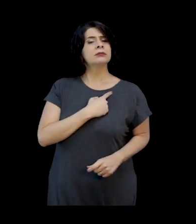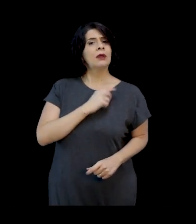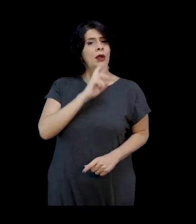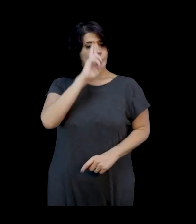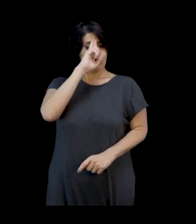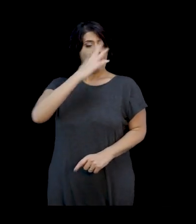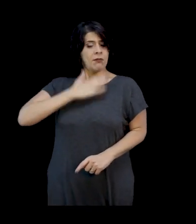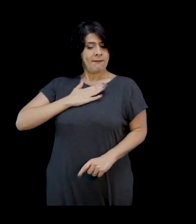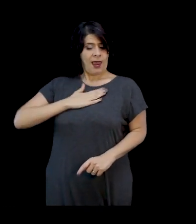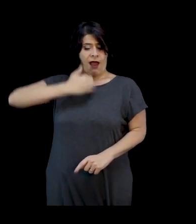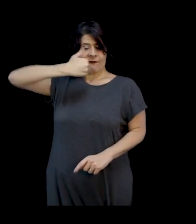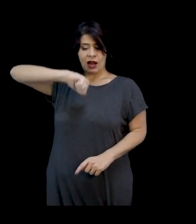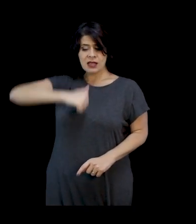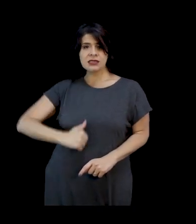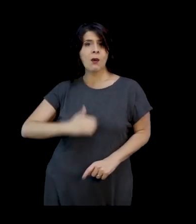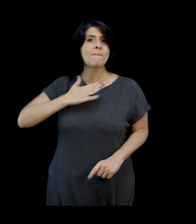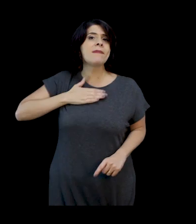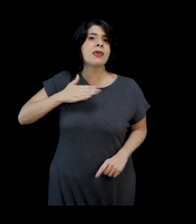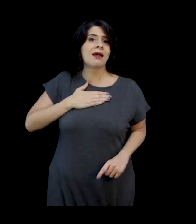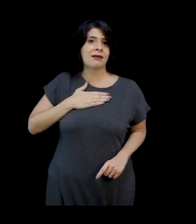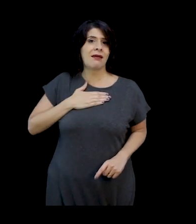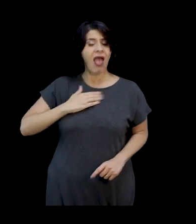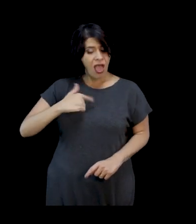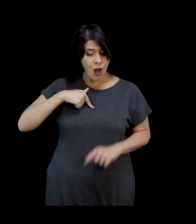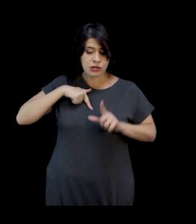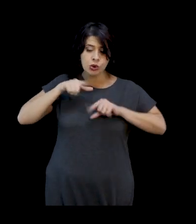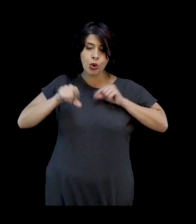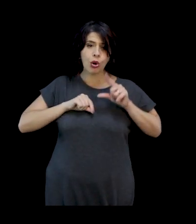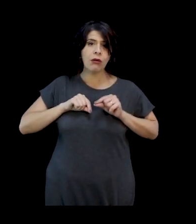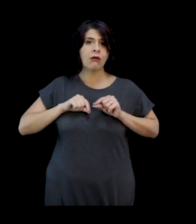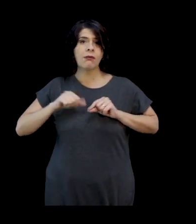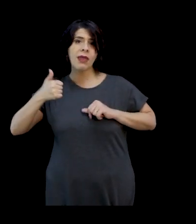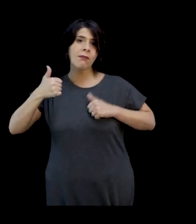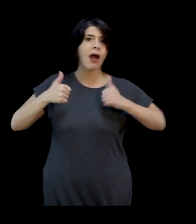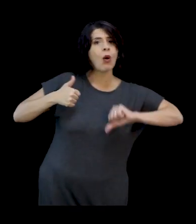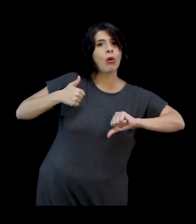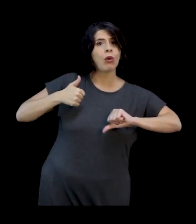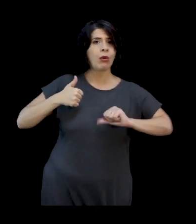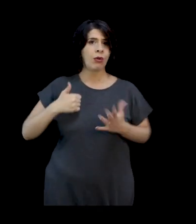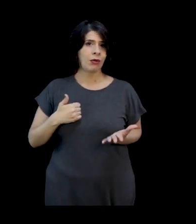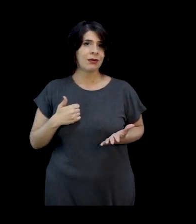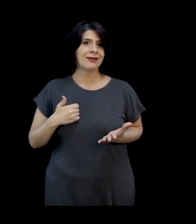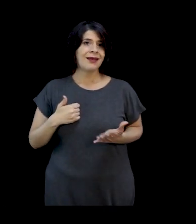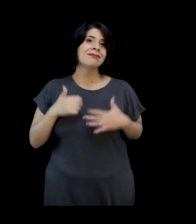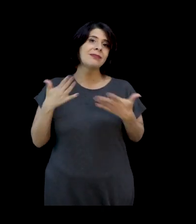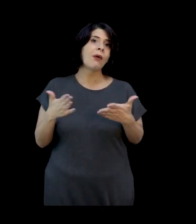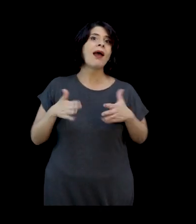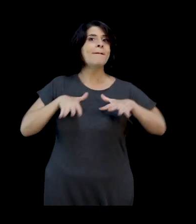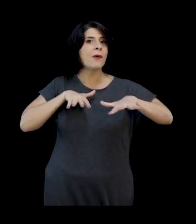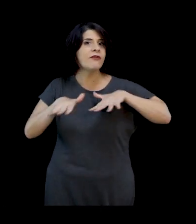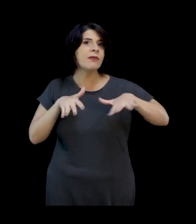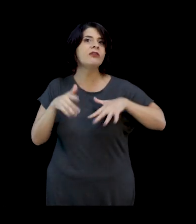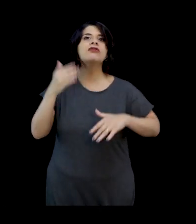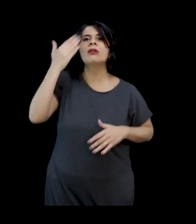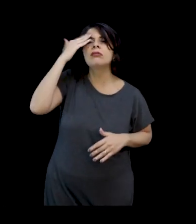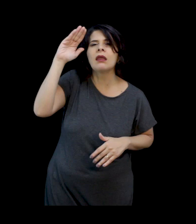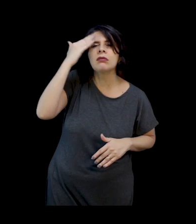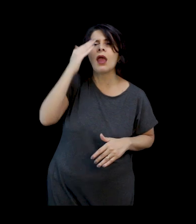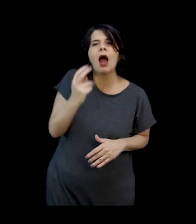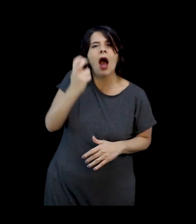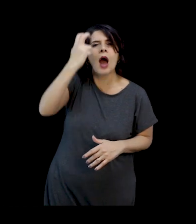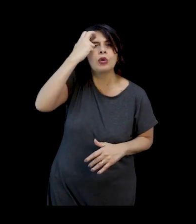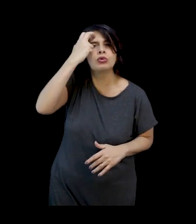morais, e nós sermos nós senhores dos nossos juízos. Né? Então, esse movimento